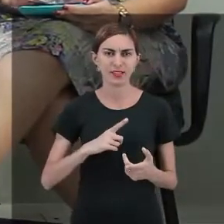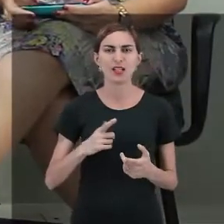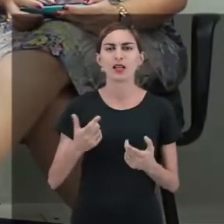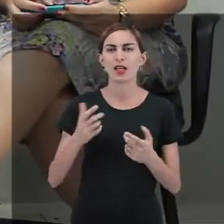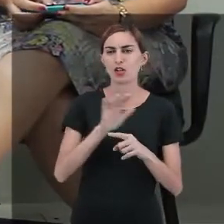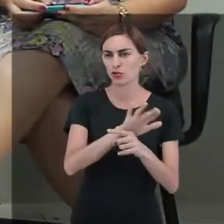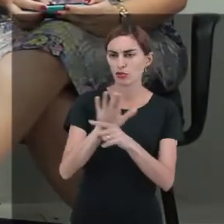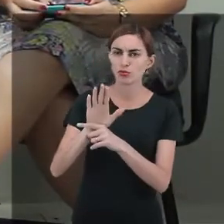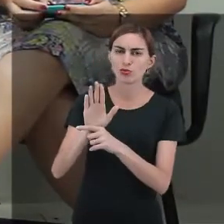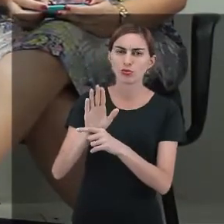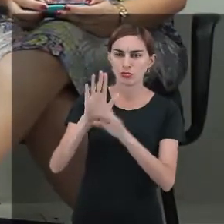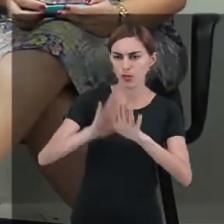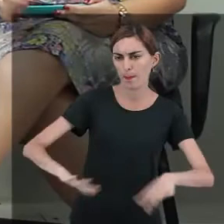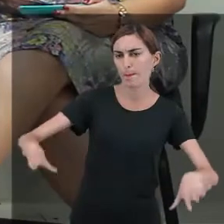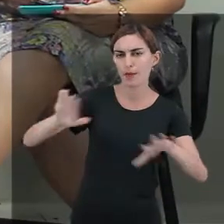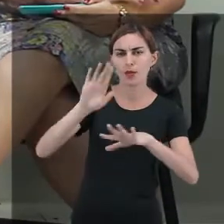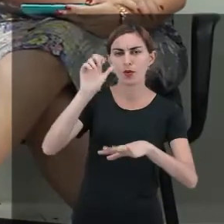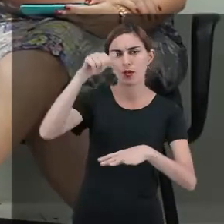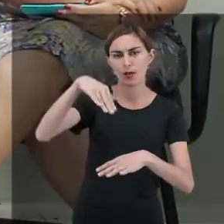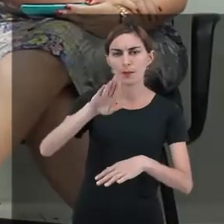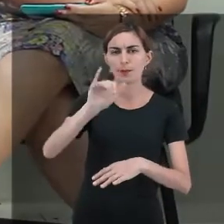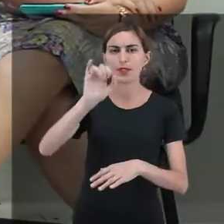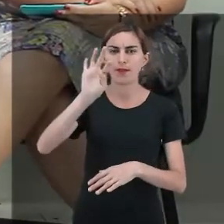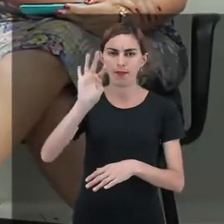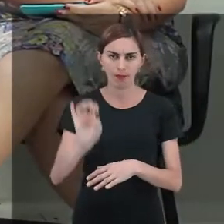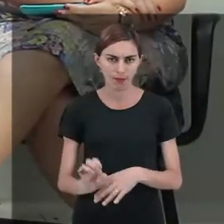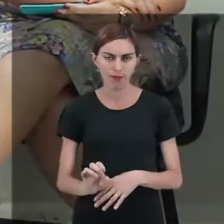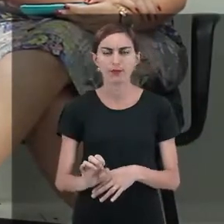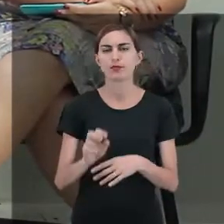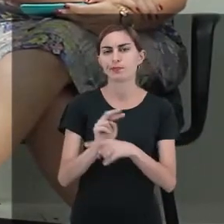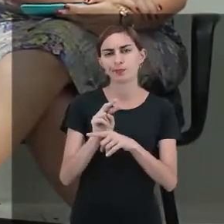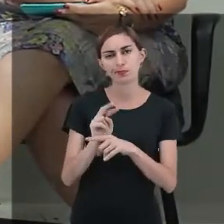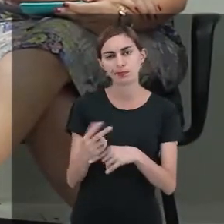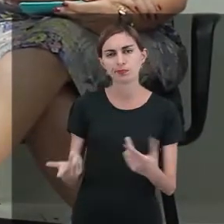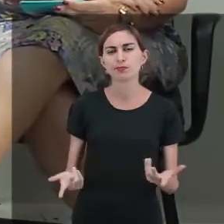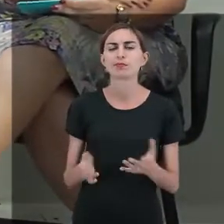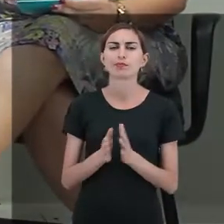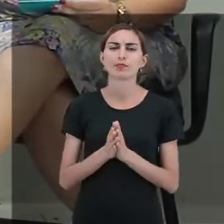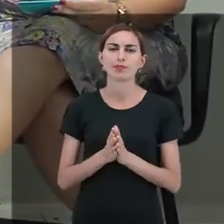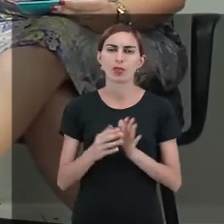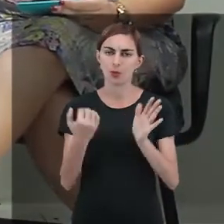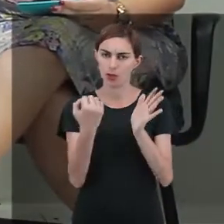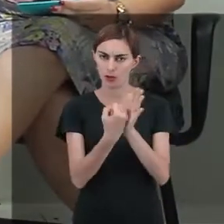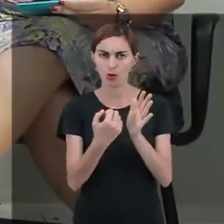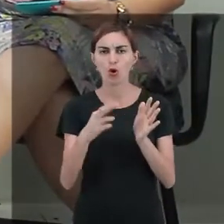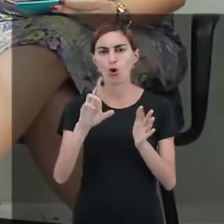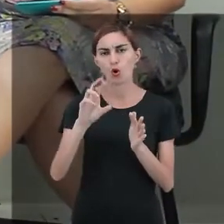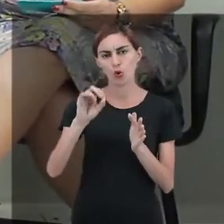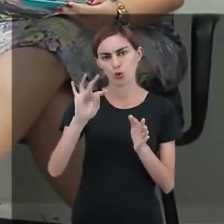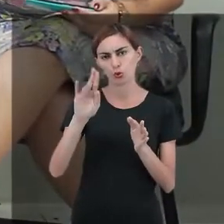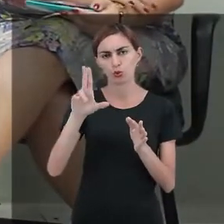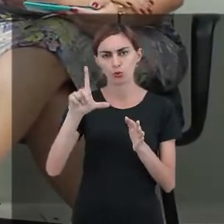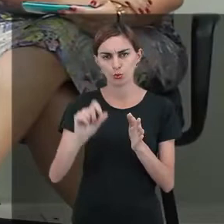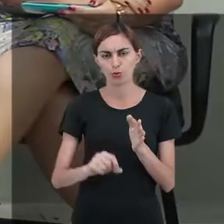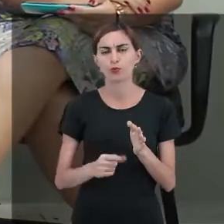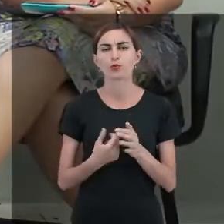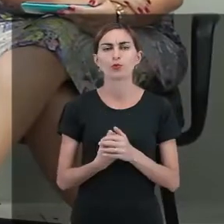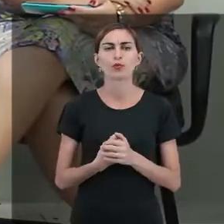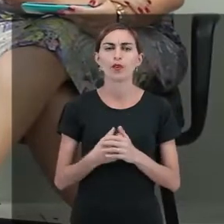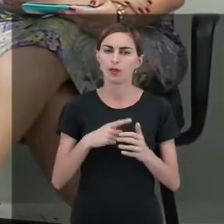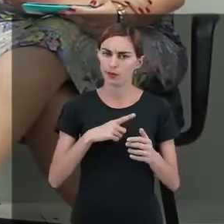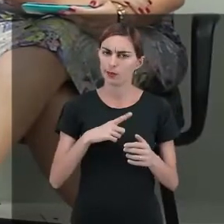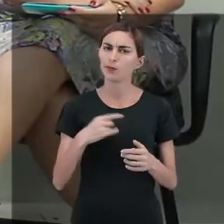meio ambiente e as questões socioambientais. Isso. E o rótulo, professor? Rótulo, ele tem uma grande